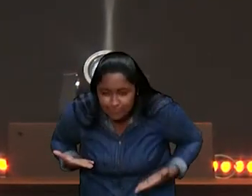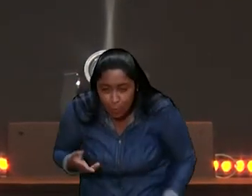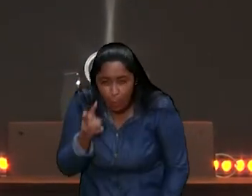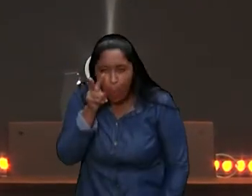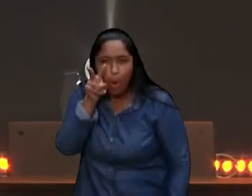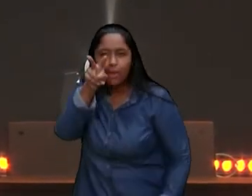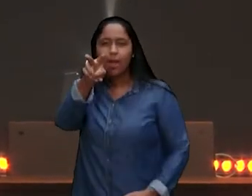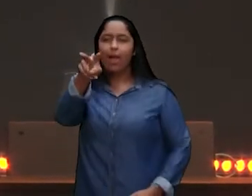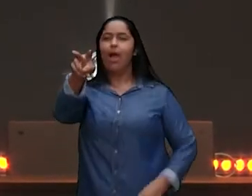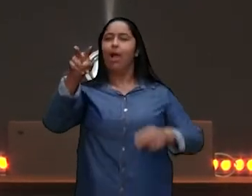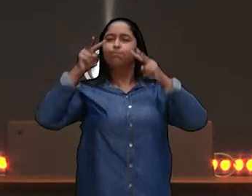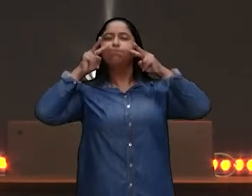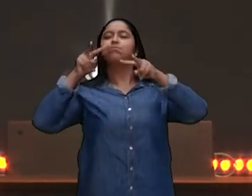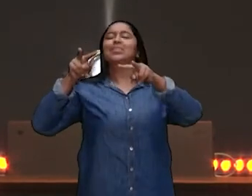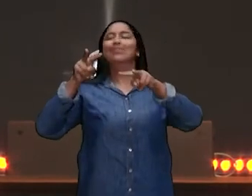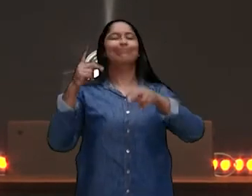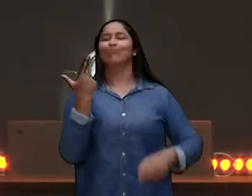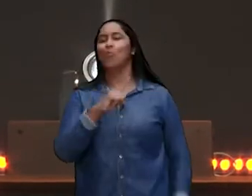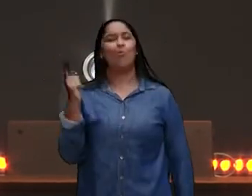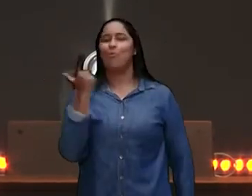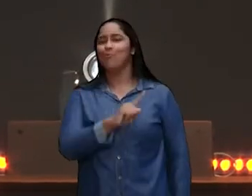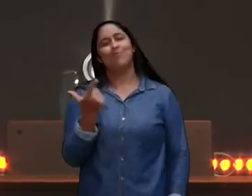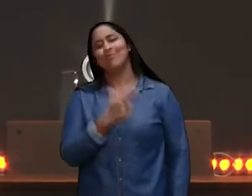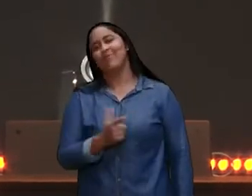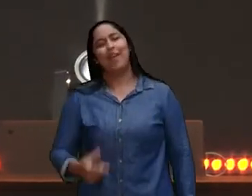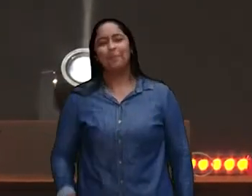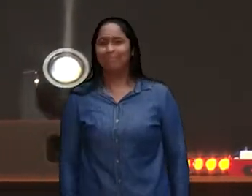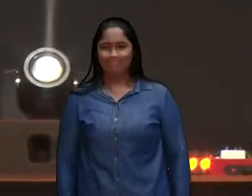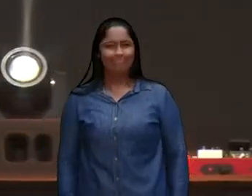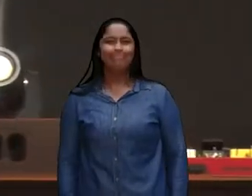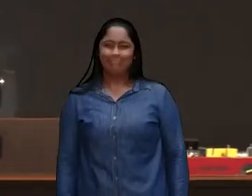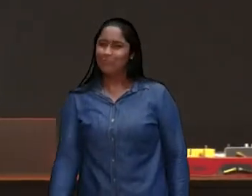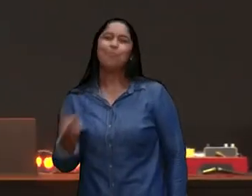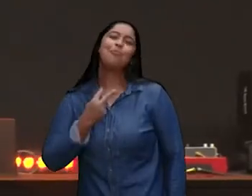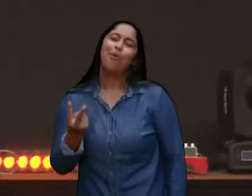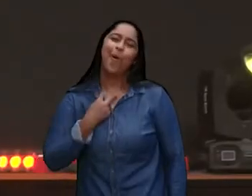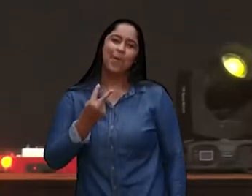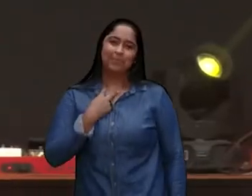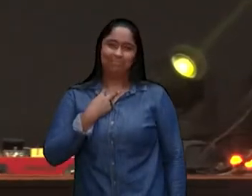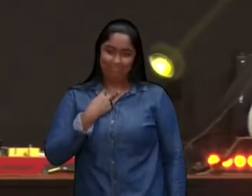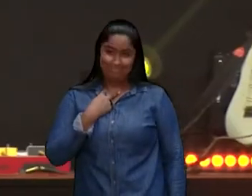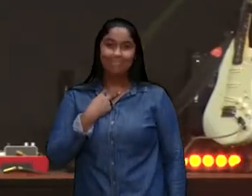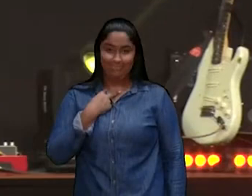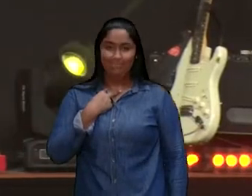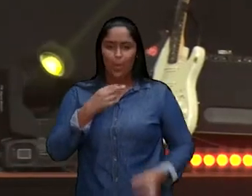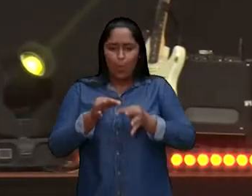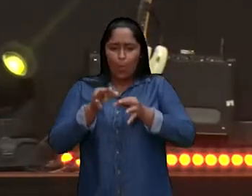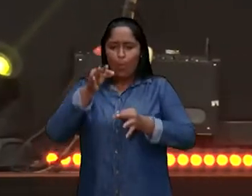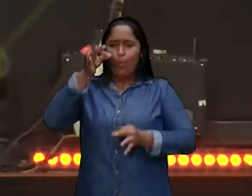para frente ela não consegue administrar as dores ela não consegue ter uma